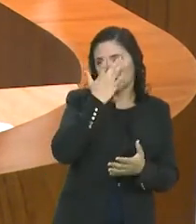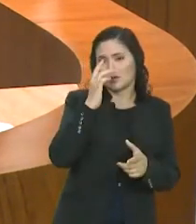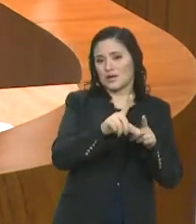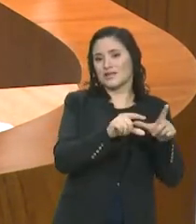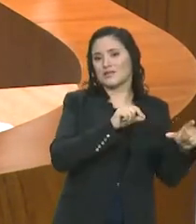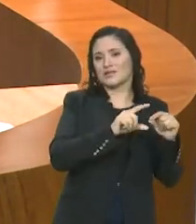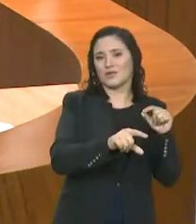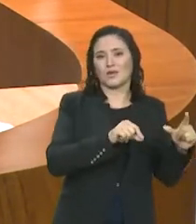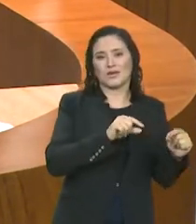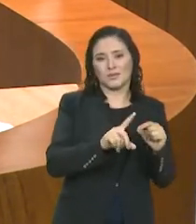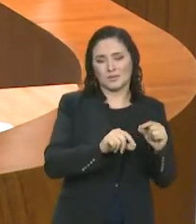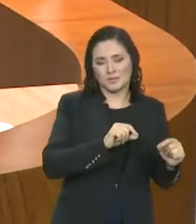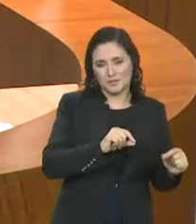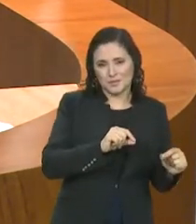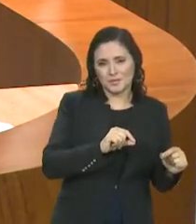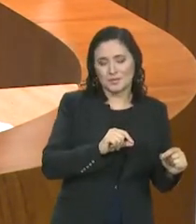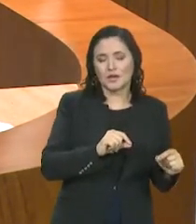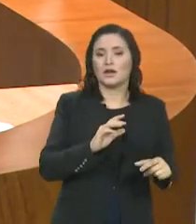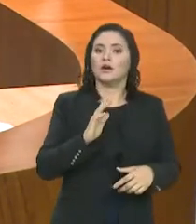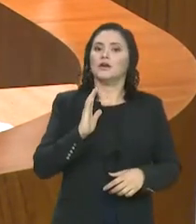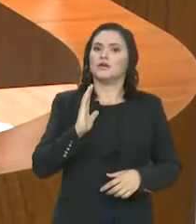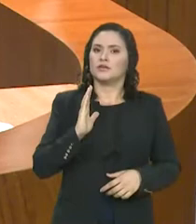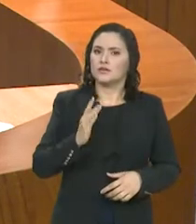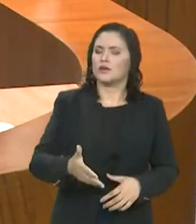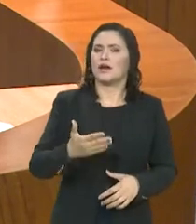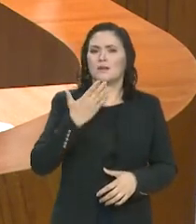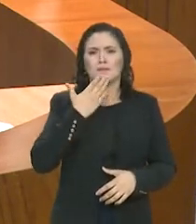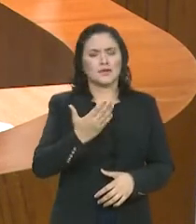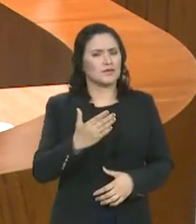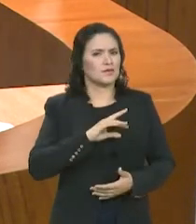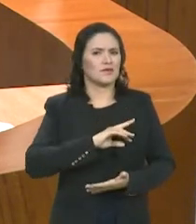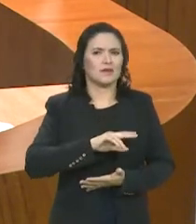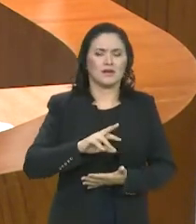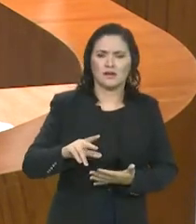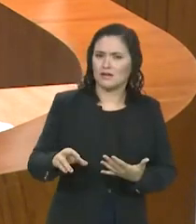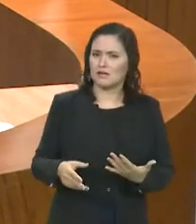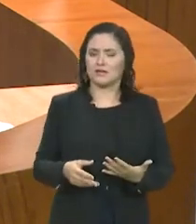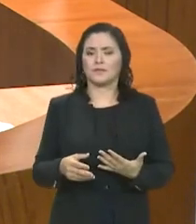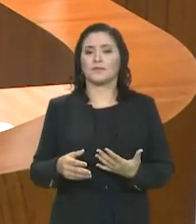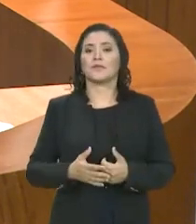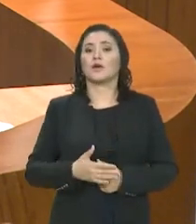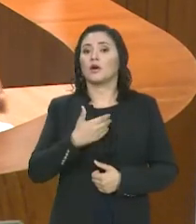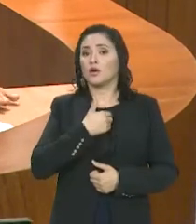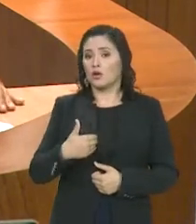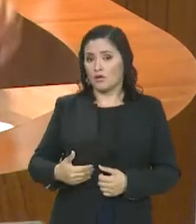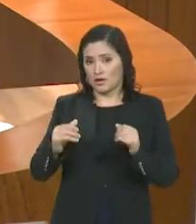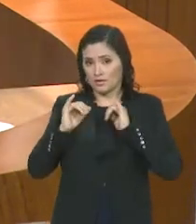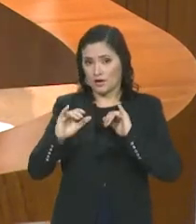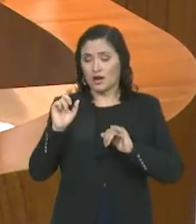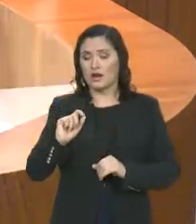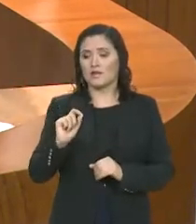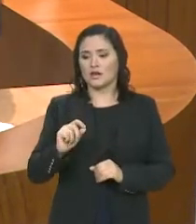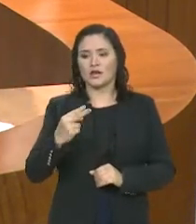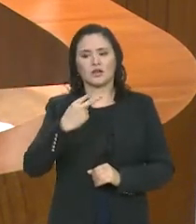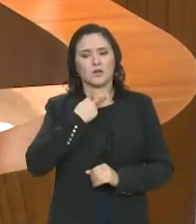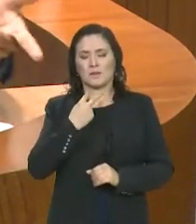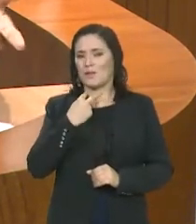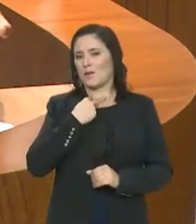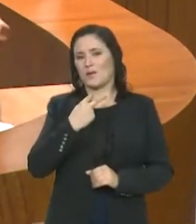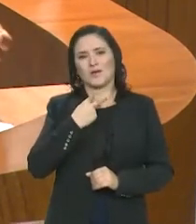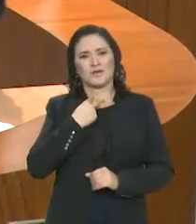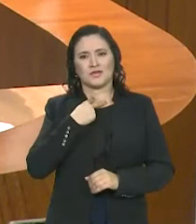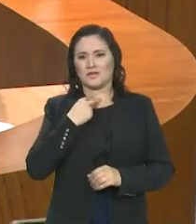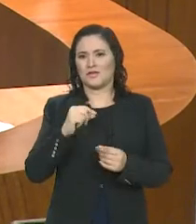podia nomear por conta da pandemia. Se justificar que não tem dinheiro. Não tem dinheiro para